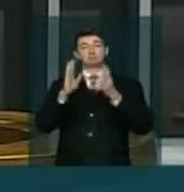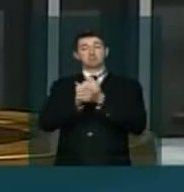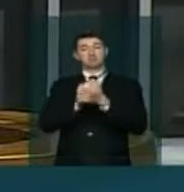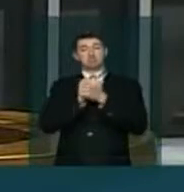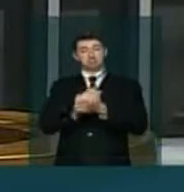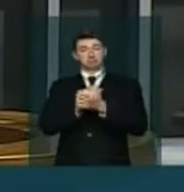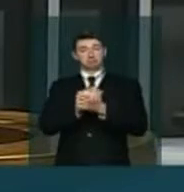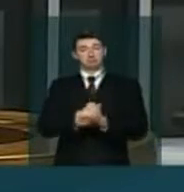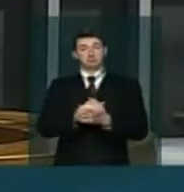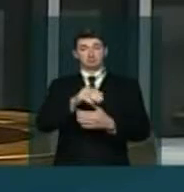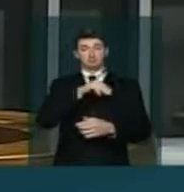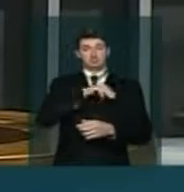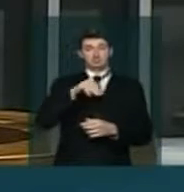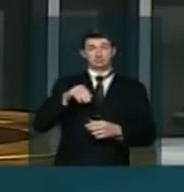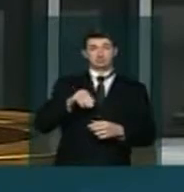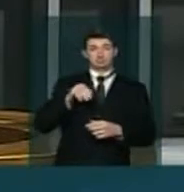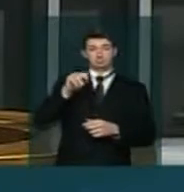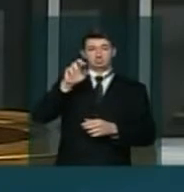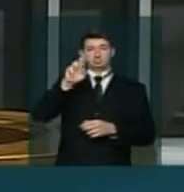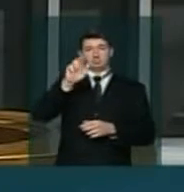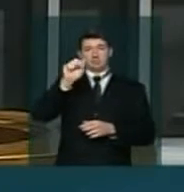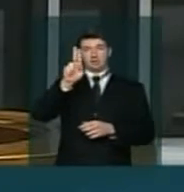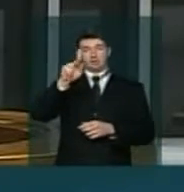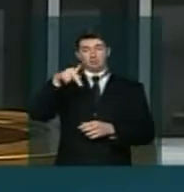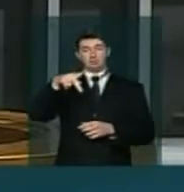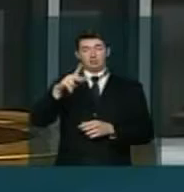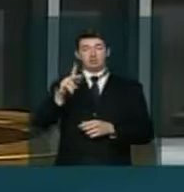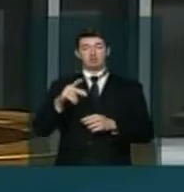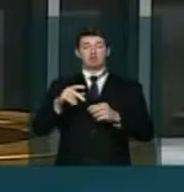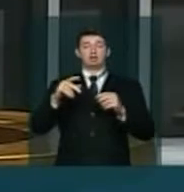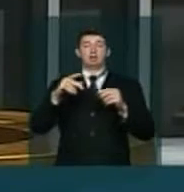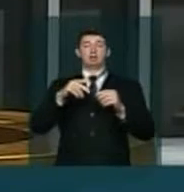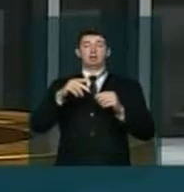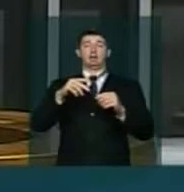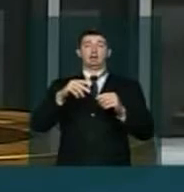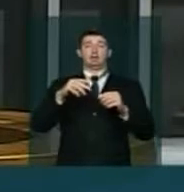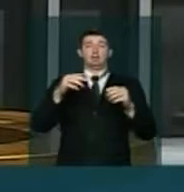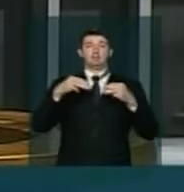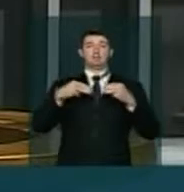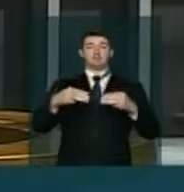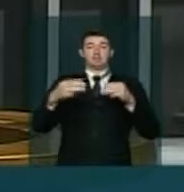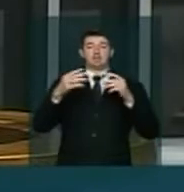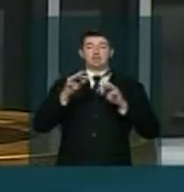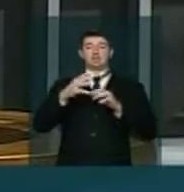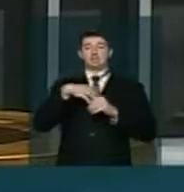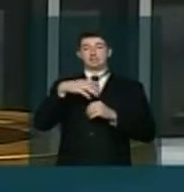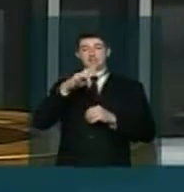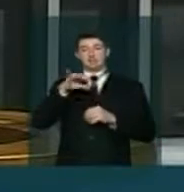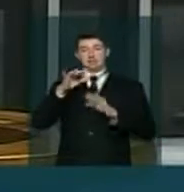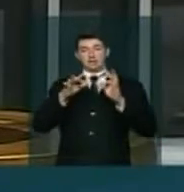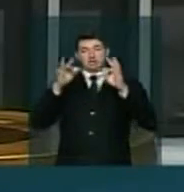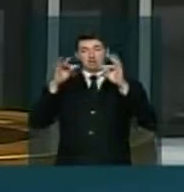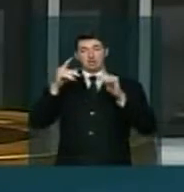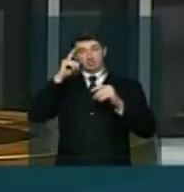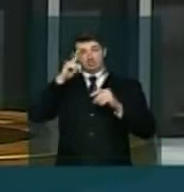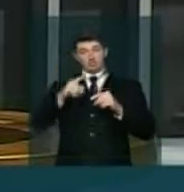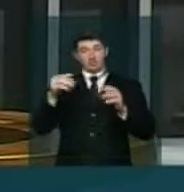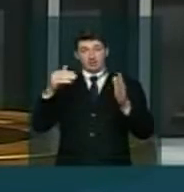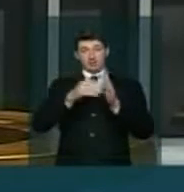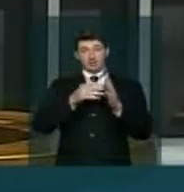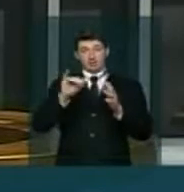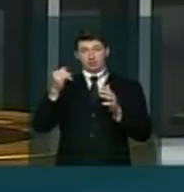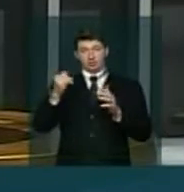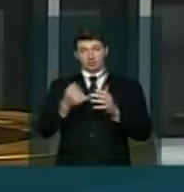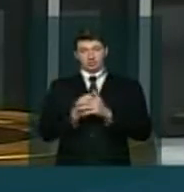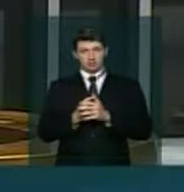parabenizar o ministro Antônio Raupp, do Ministério de Ciência e Tecnologia, que determina que até o mês de